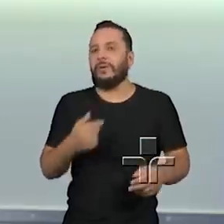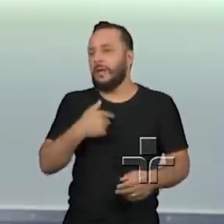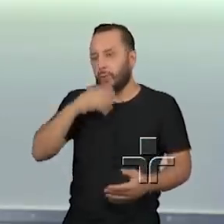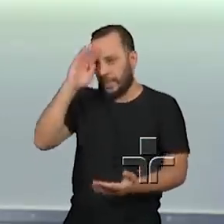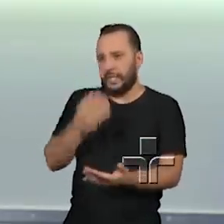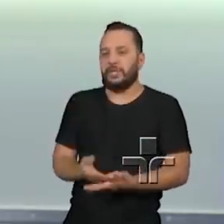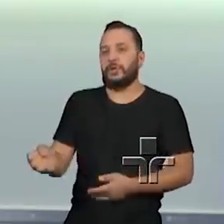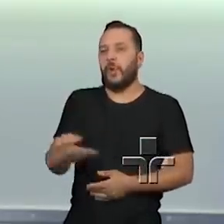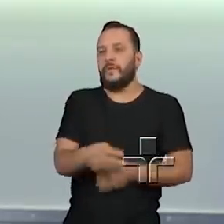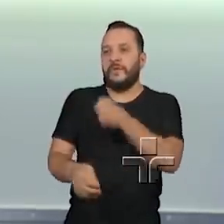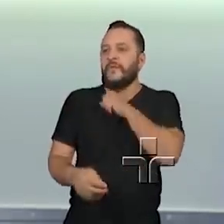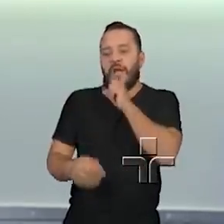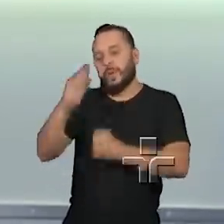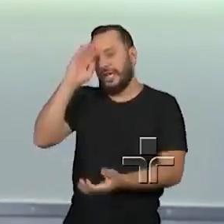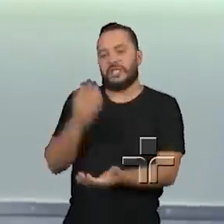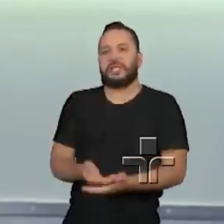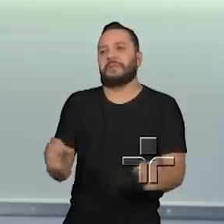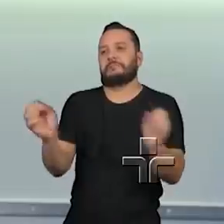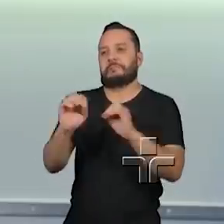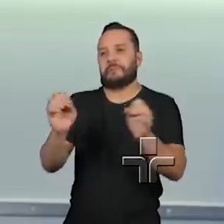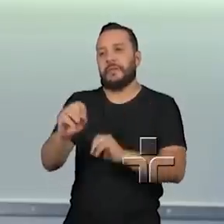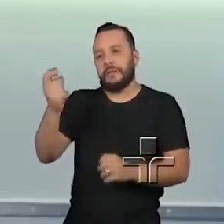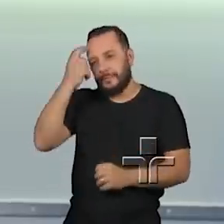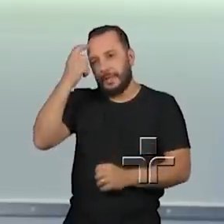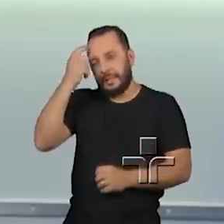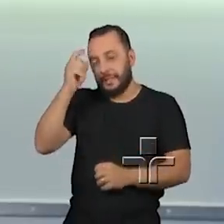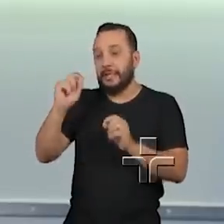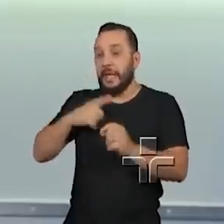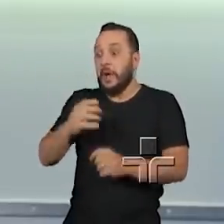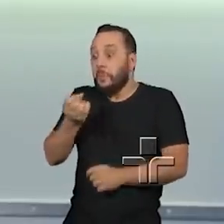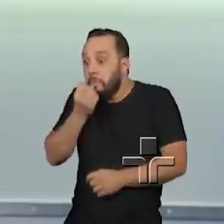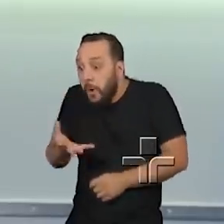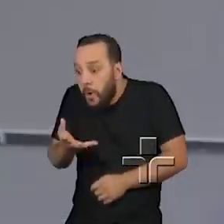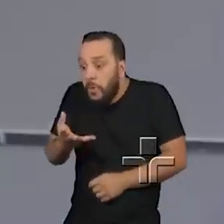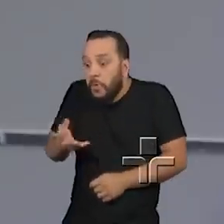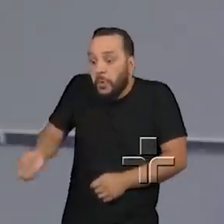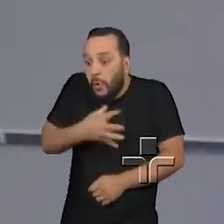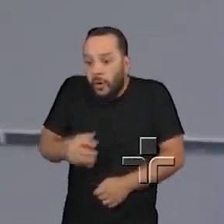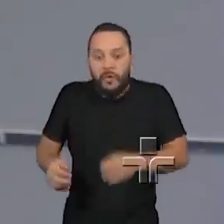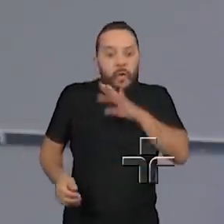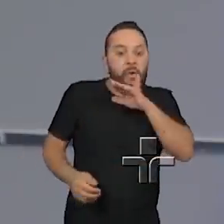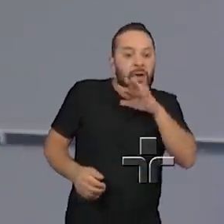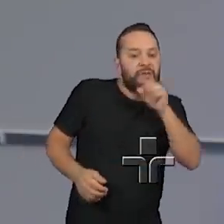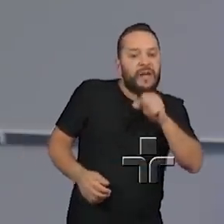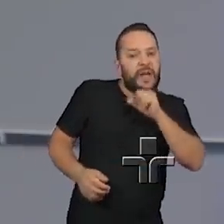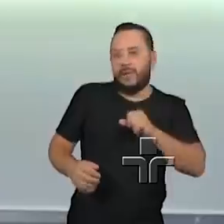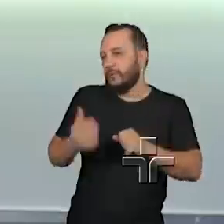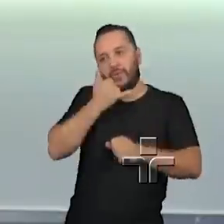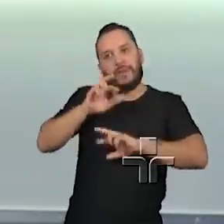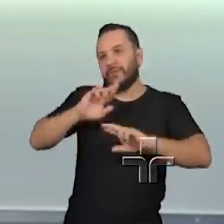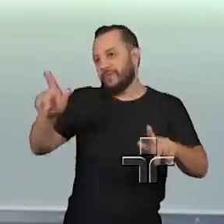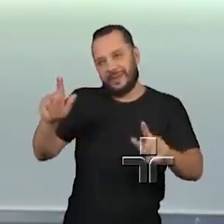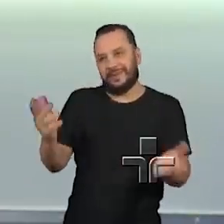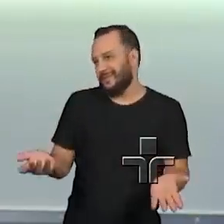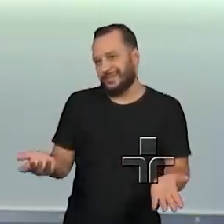velha política, porque acho que você tenta associar o que é bom com o que é novo e o que é ruim com o que é velho. E eu acho que isso não tem absolutamente nada a ver. E também é falsa